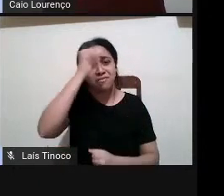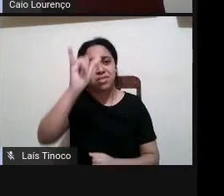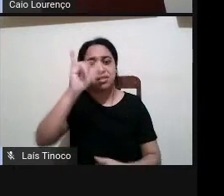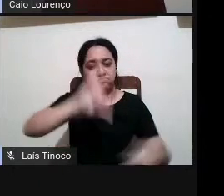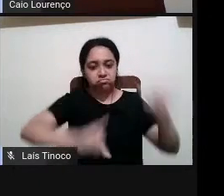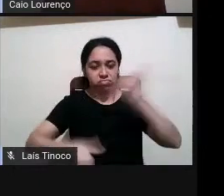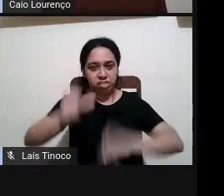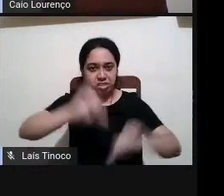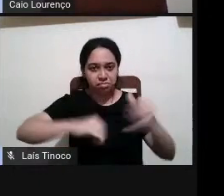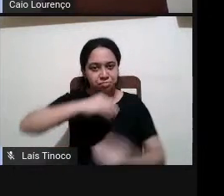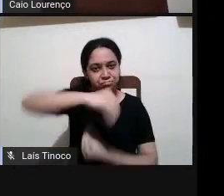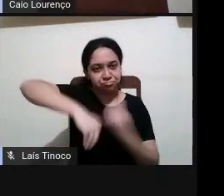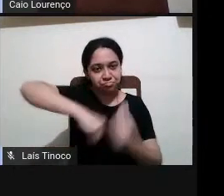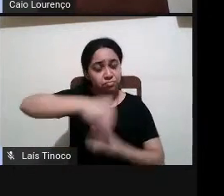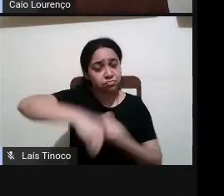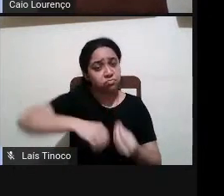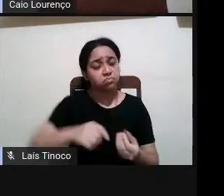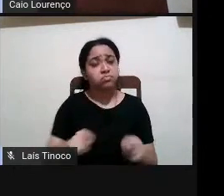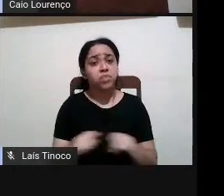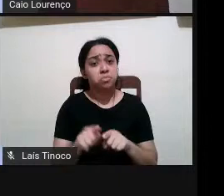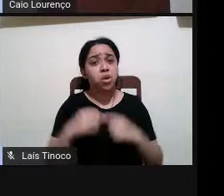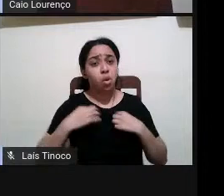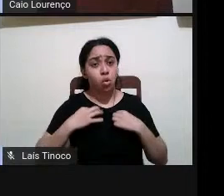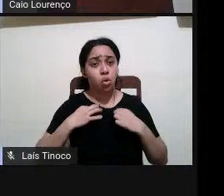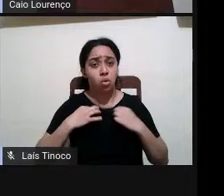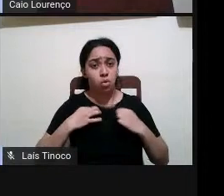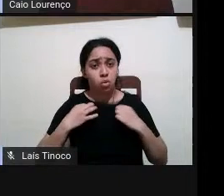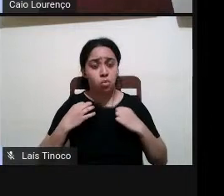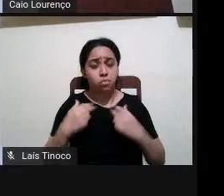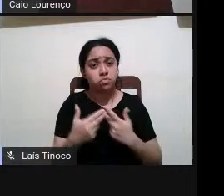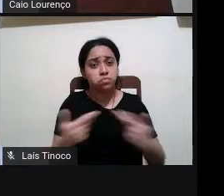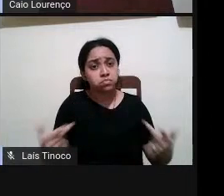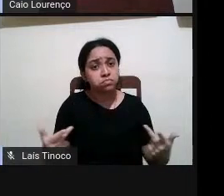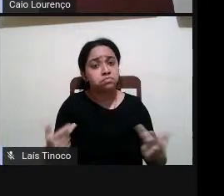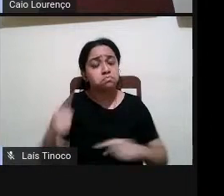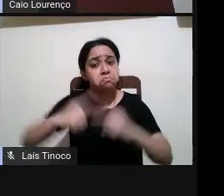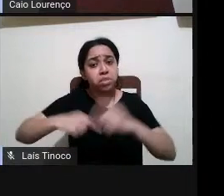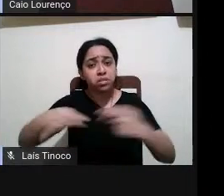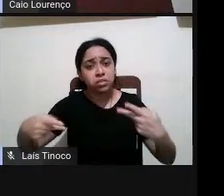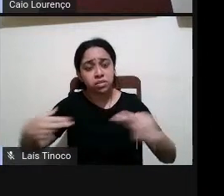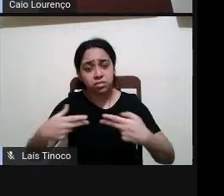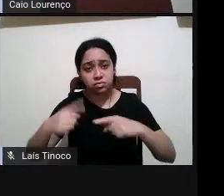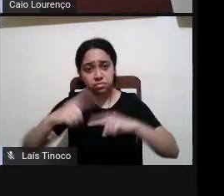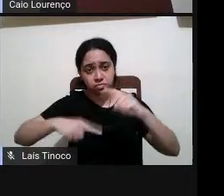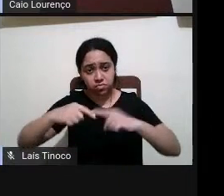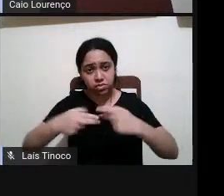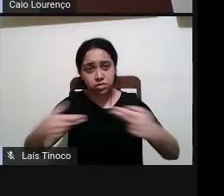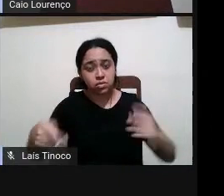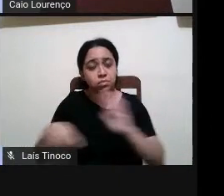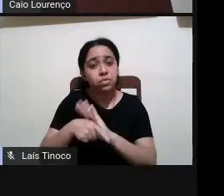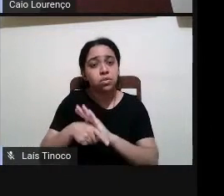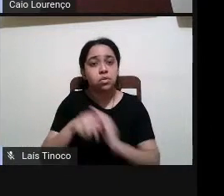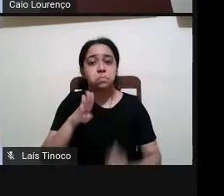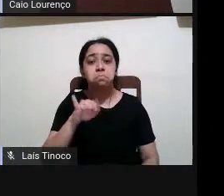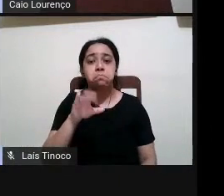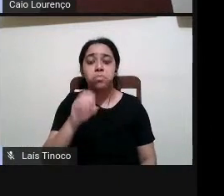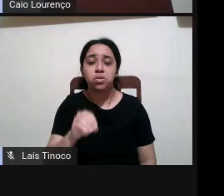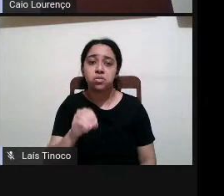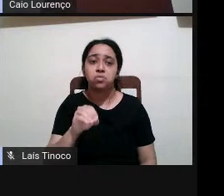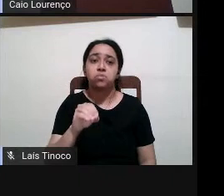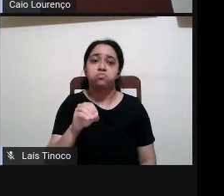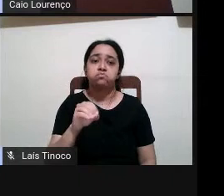na utilização de roupas feitas a partir de materiais biodegradáveis, né? Então, por exemplo, existe uma série